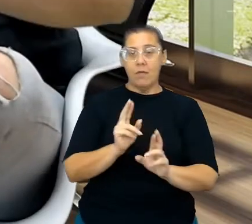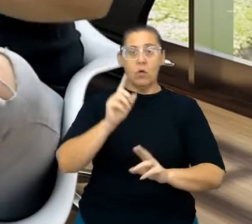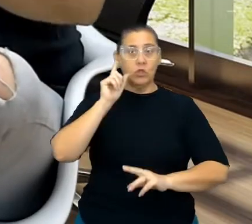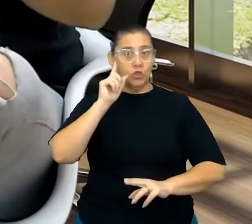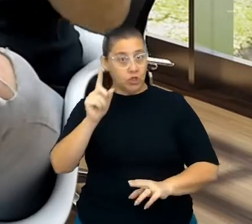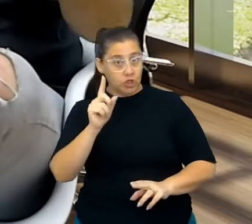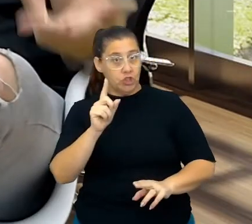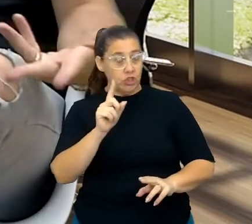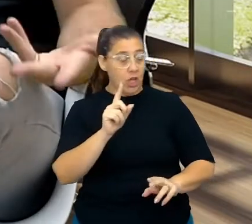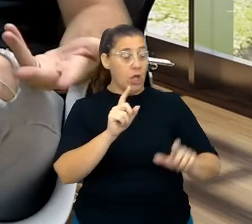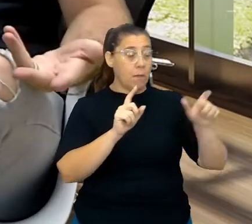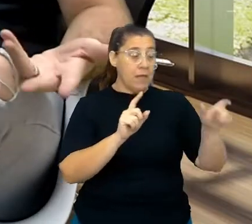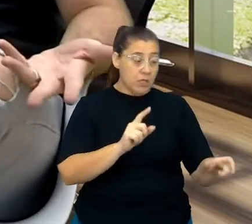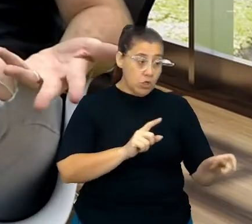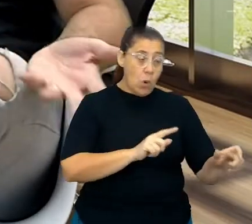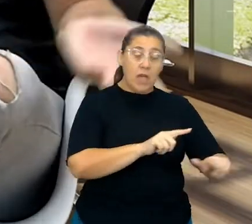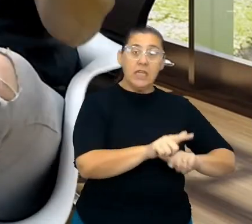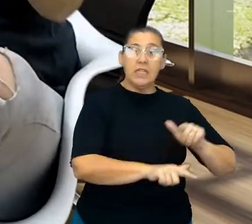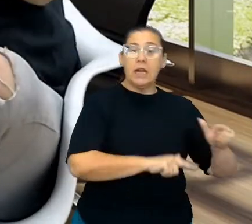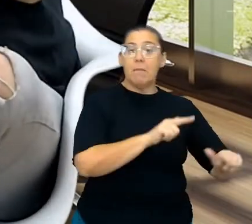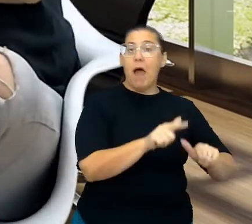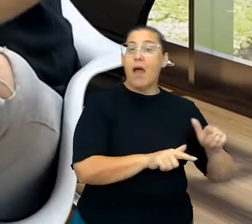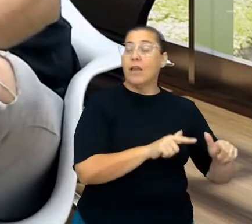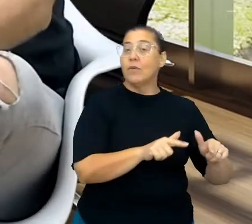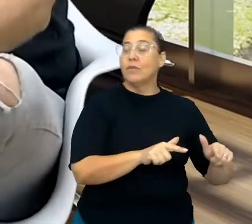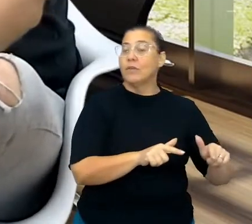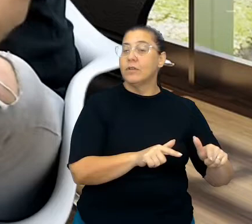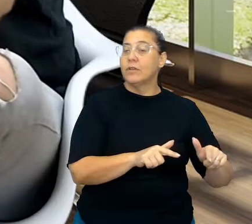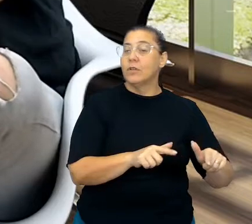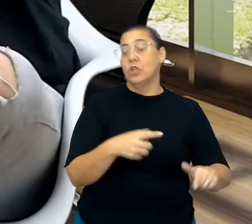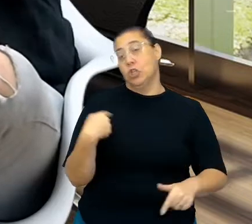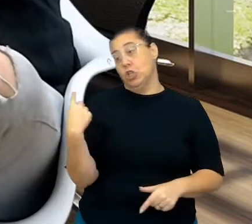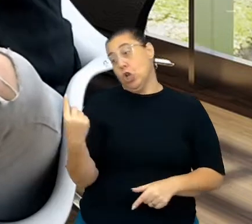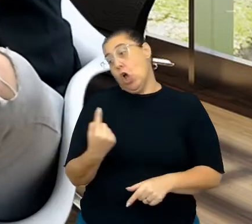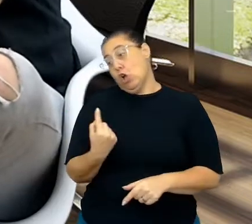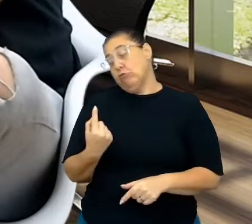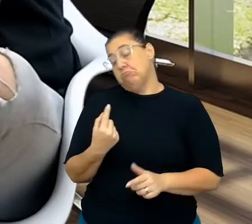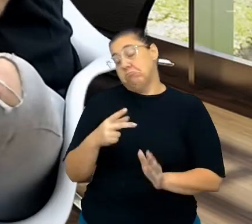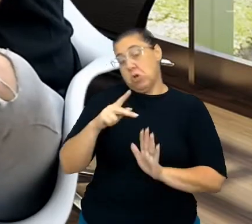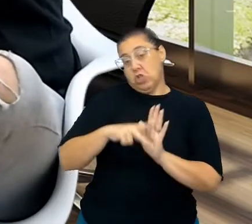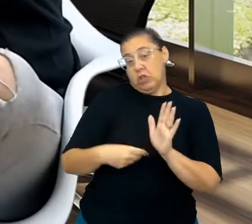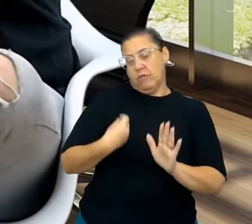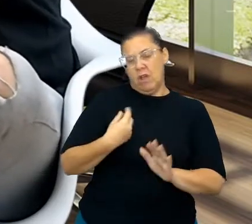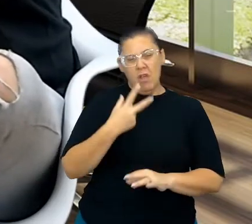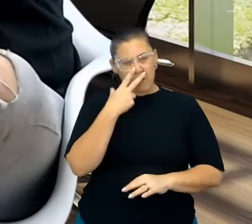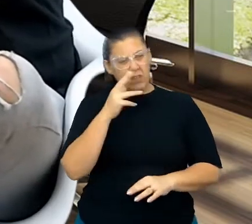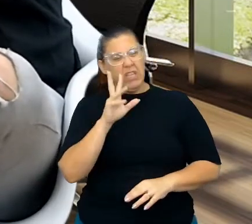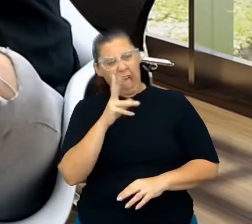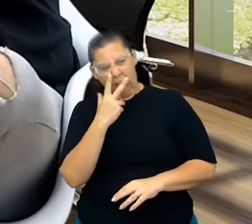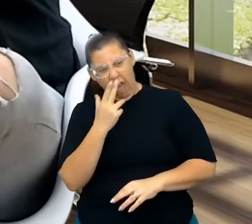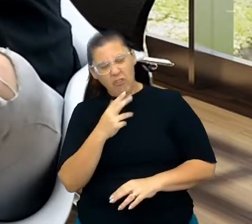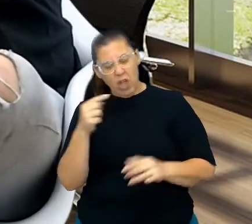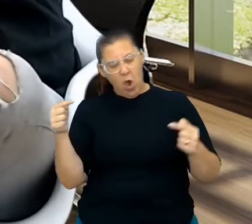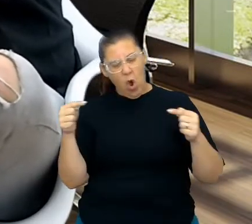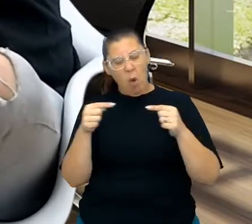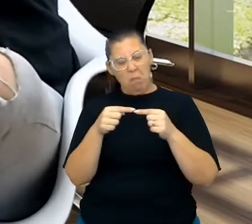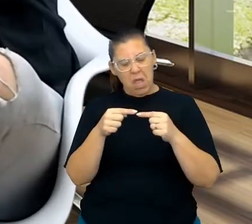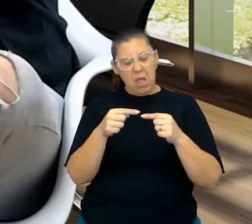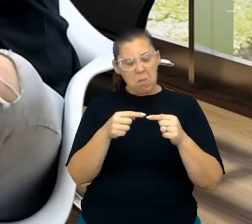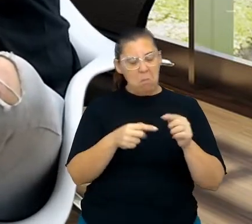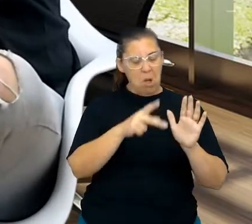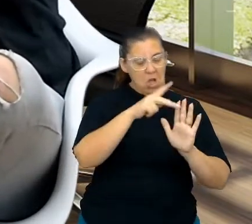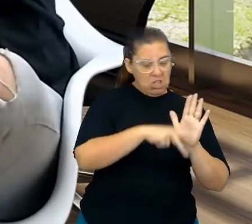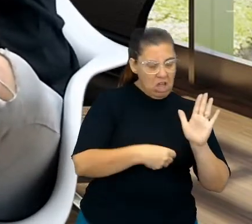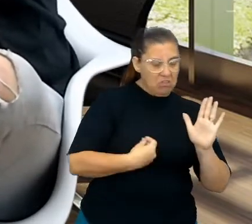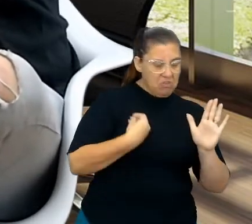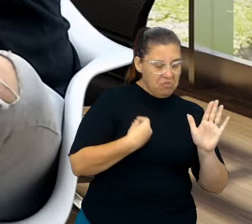do Trabalhador, né, e o nosso projeto de vida. Você acha que tem a ver, Júlia, quando a gente escolhe o nosso projeto de vida,